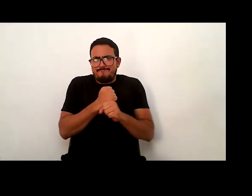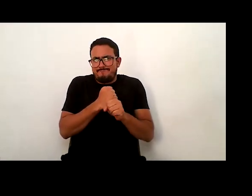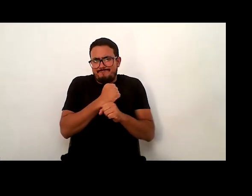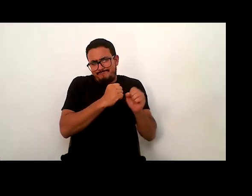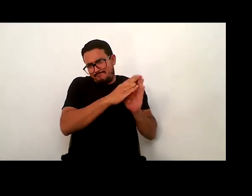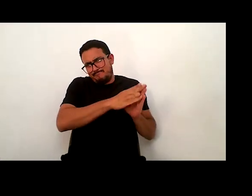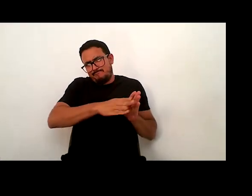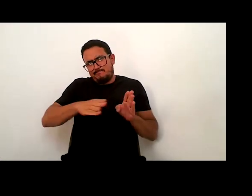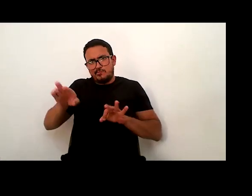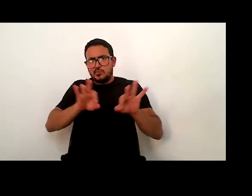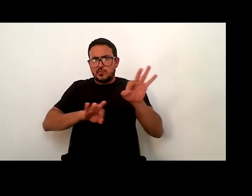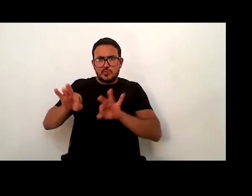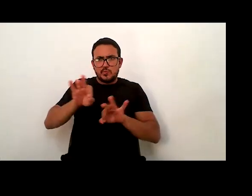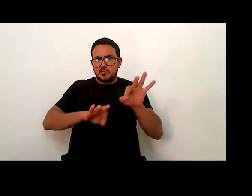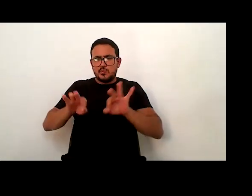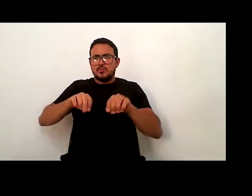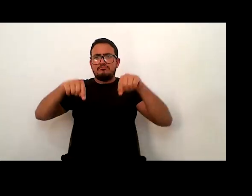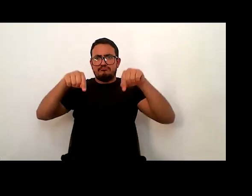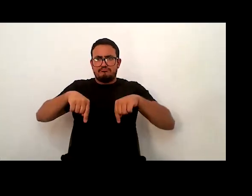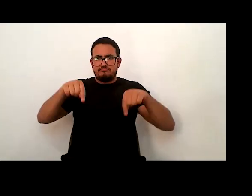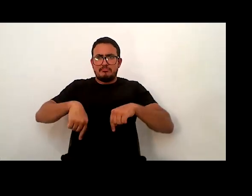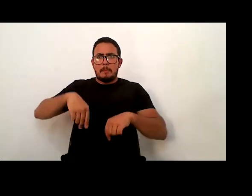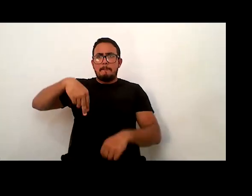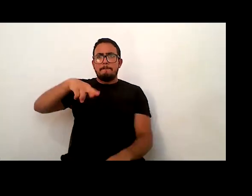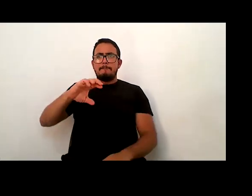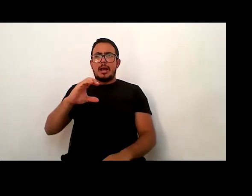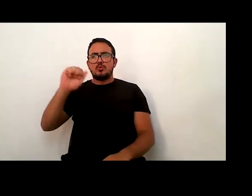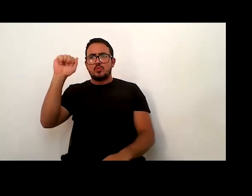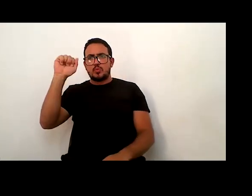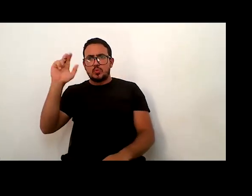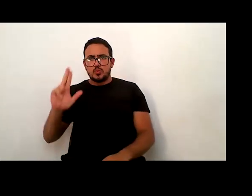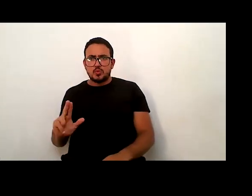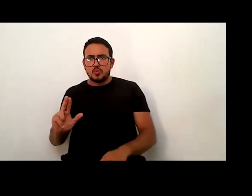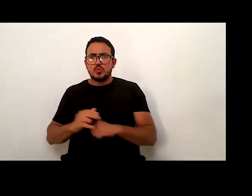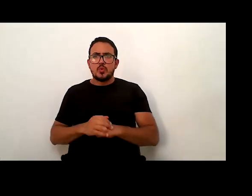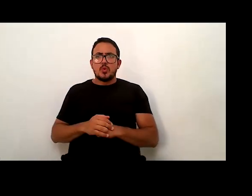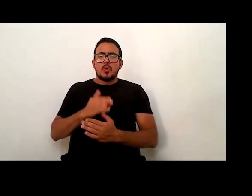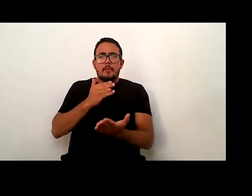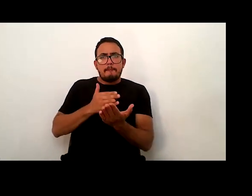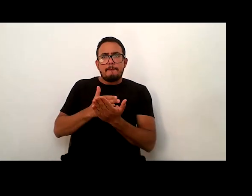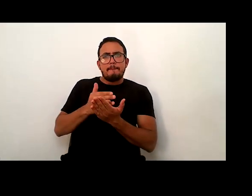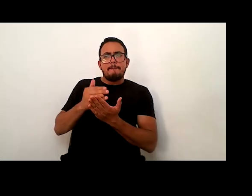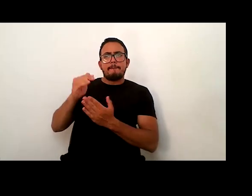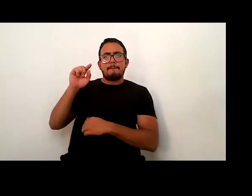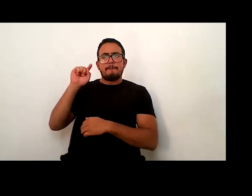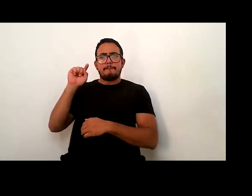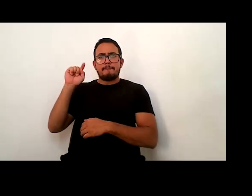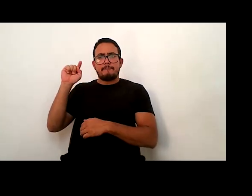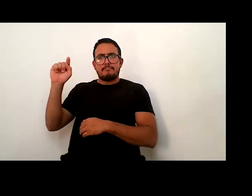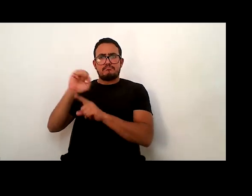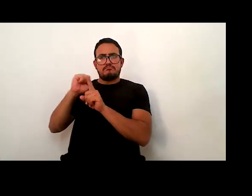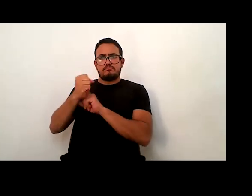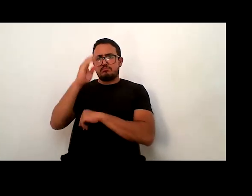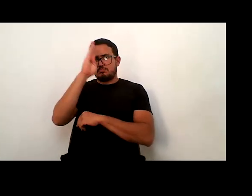campanha preparada, inicialmente foi idealizada pela SOBED, junto com a Sociedade Brasileira de Coloproctologia e